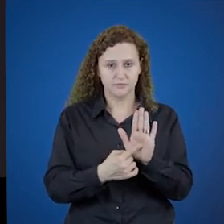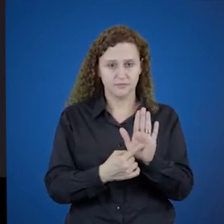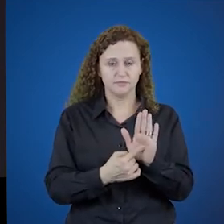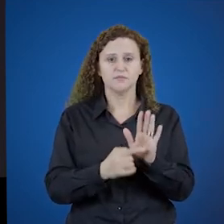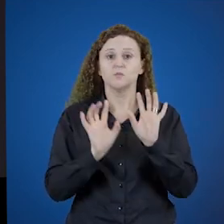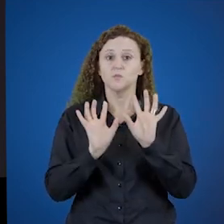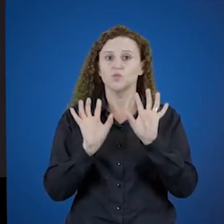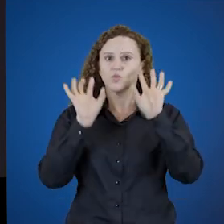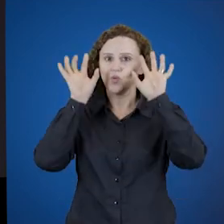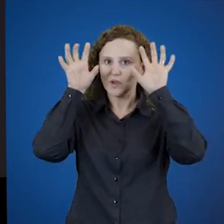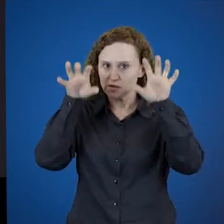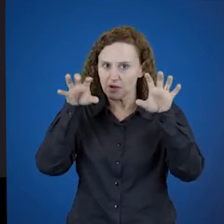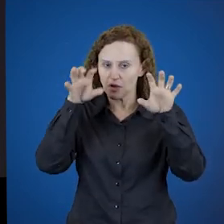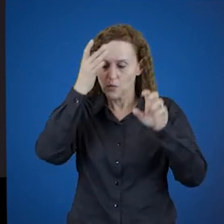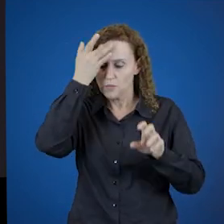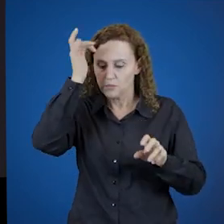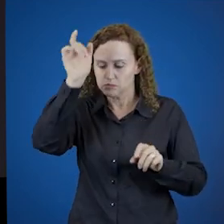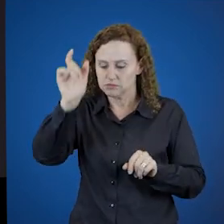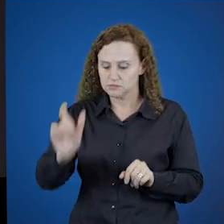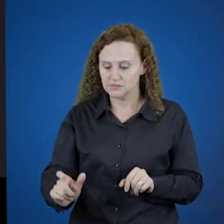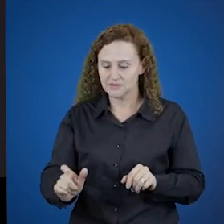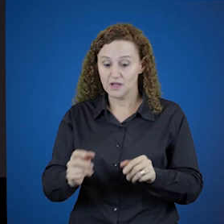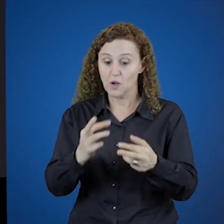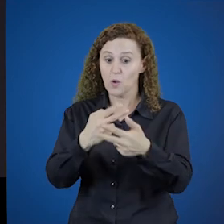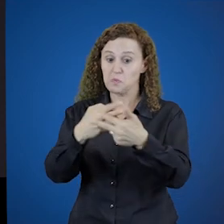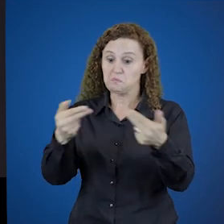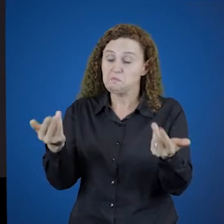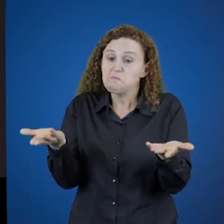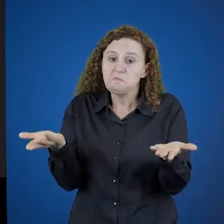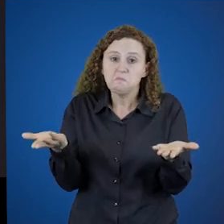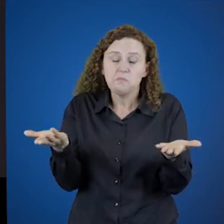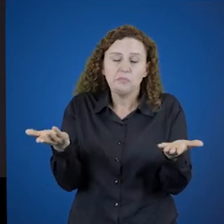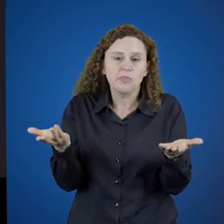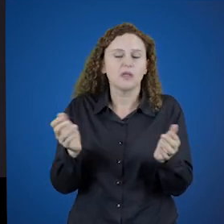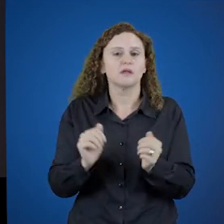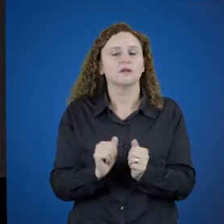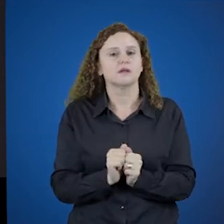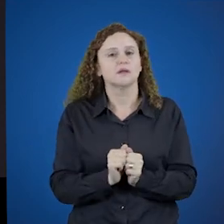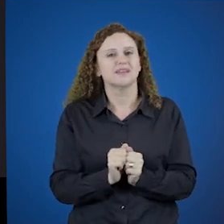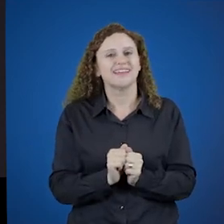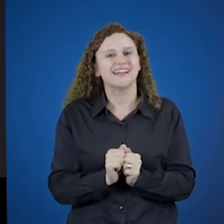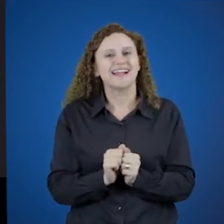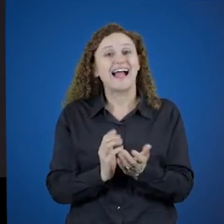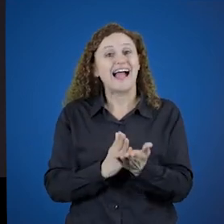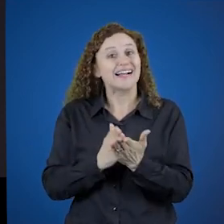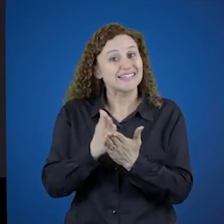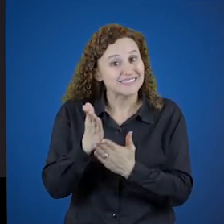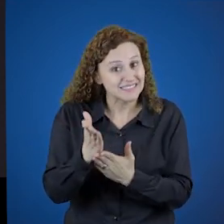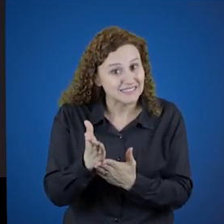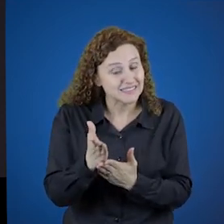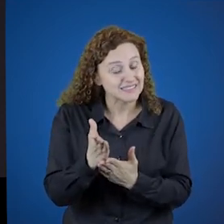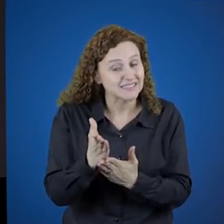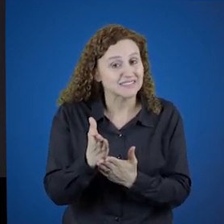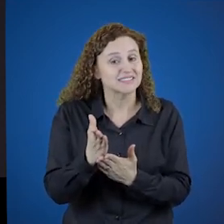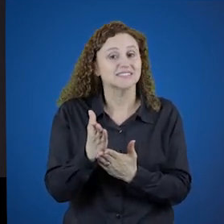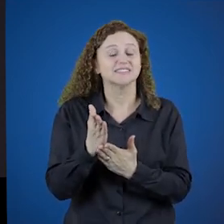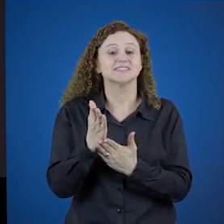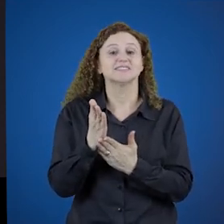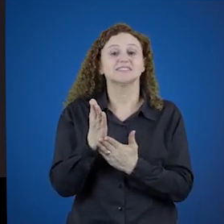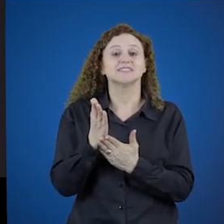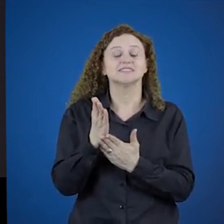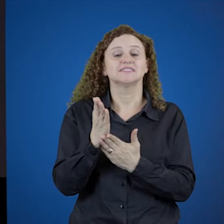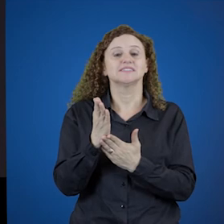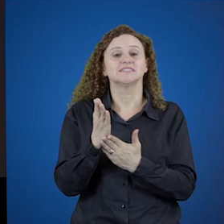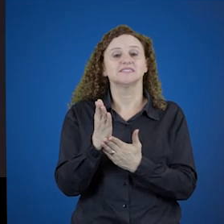a também o animal a pessoa ou a coisa é por meio da